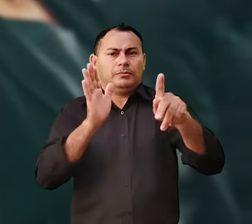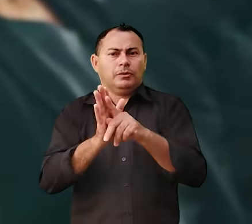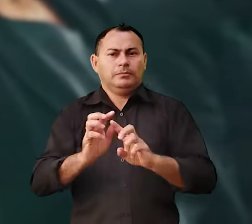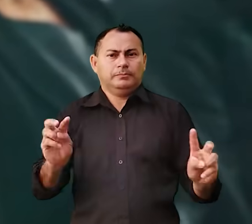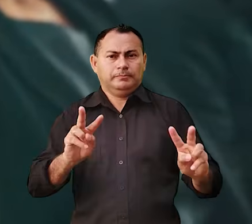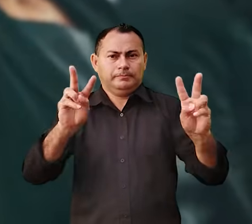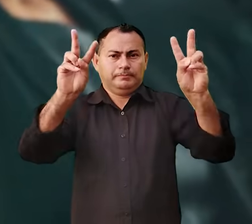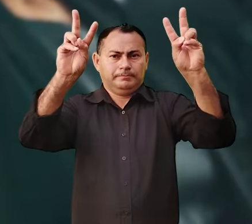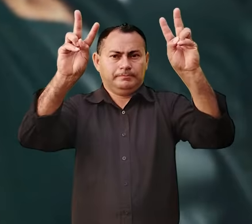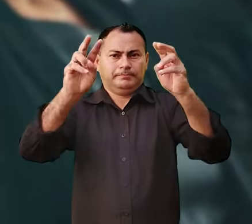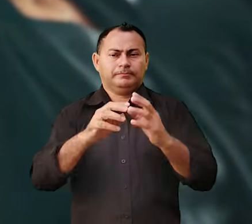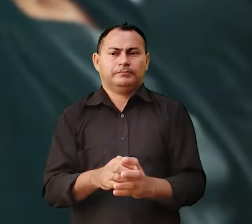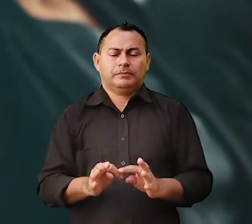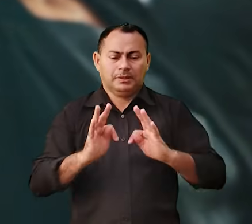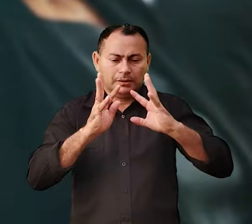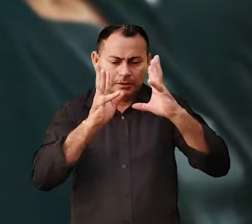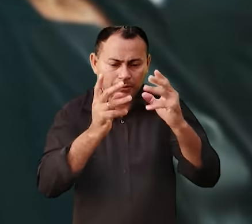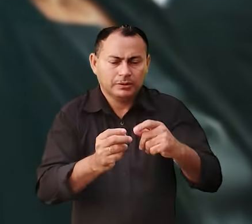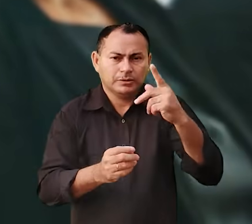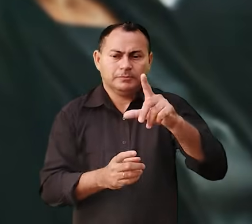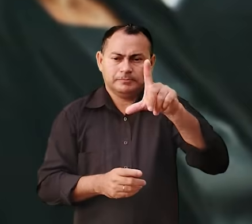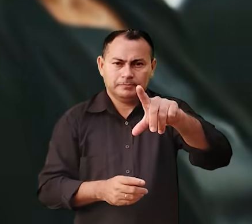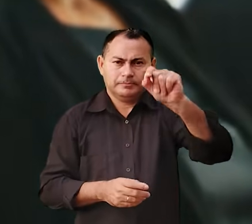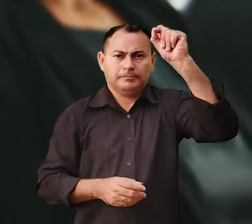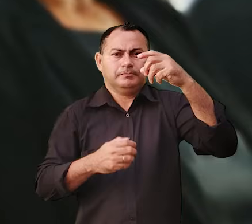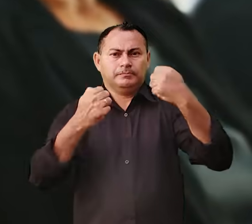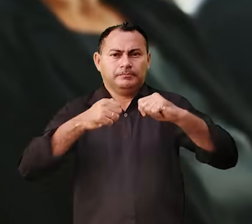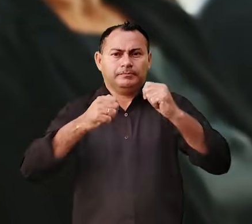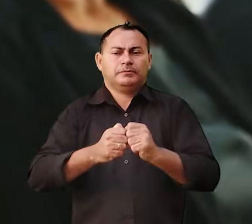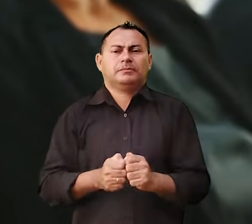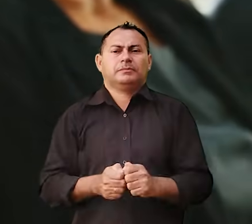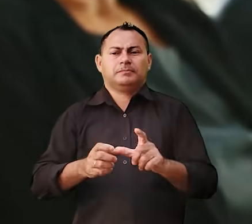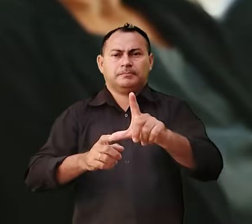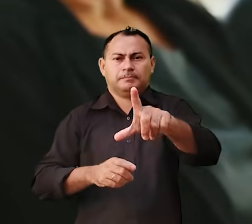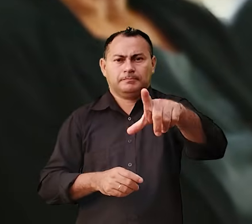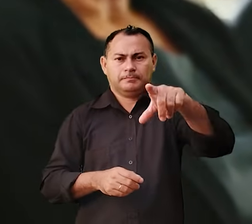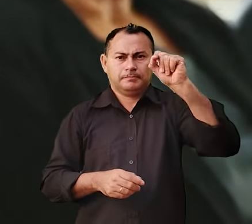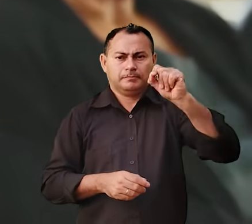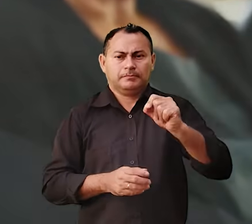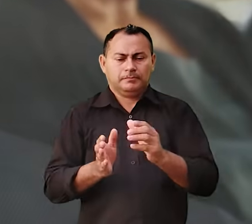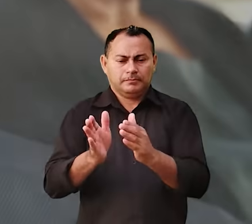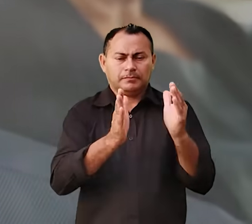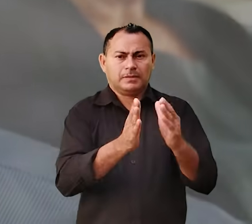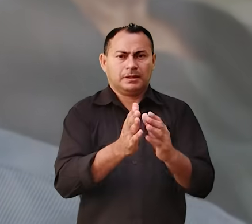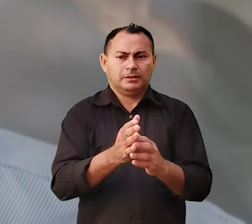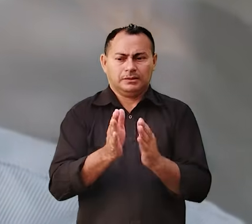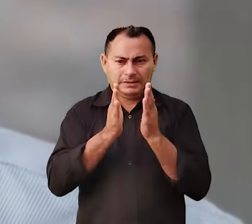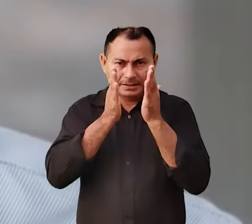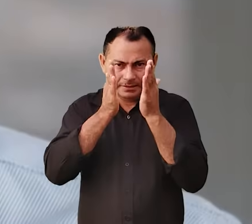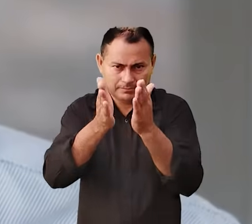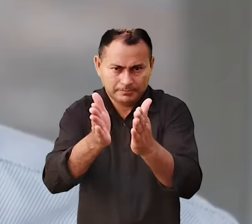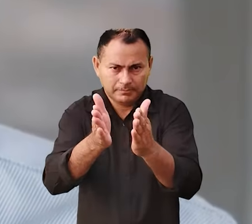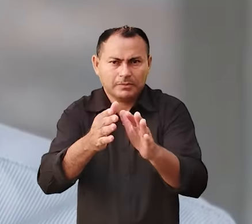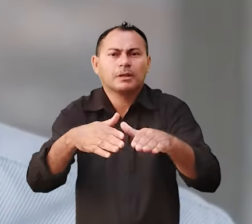seus próprios valores. Todas as suas prioridades devem ser determinadas a partir desse centro. Qual